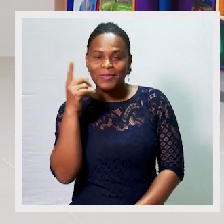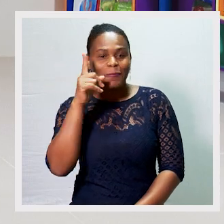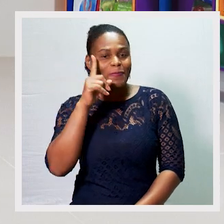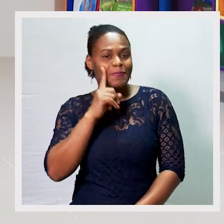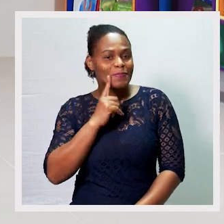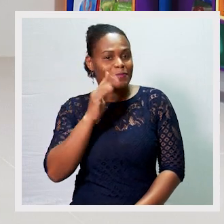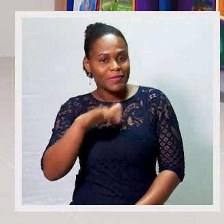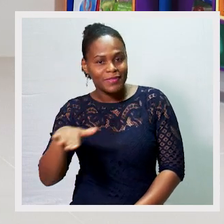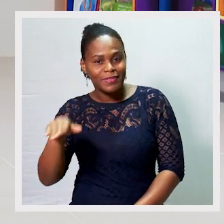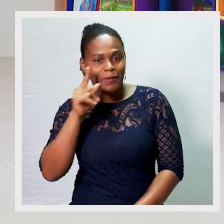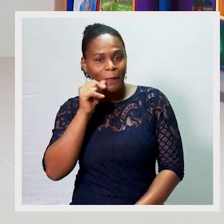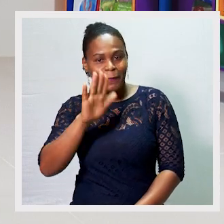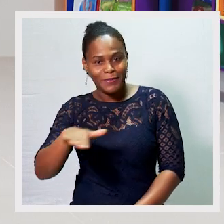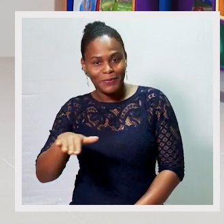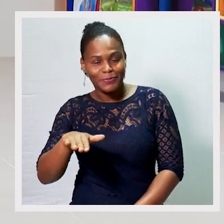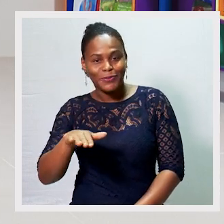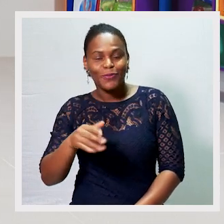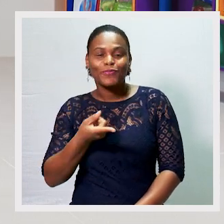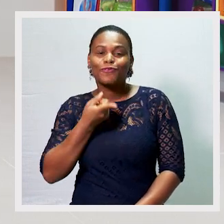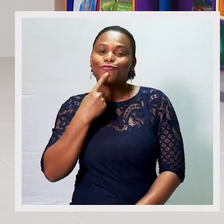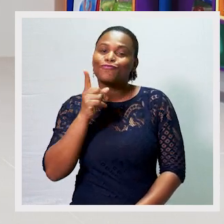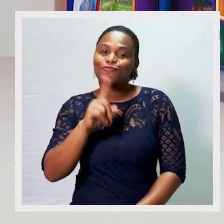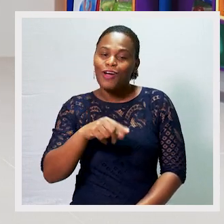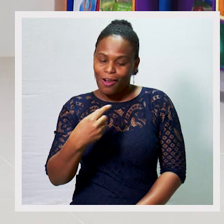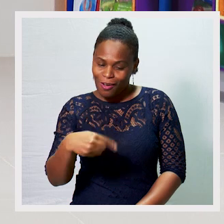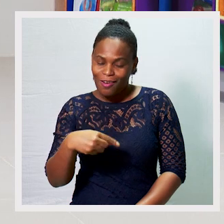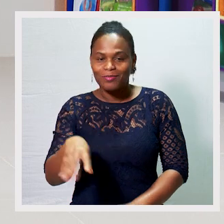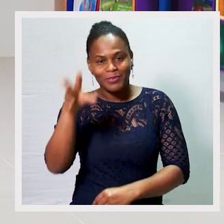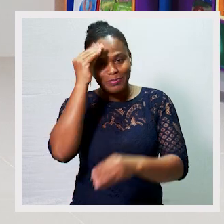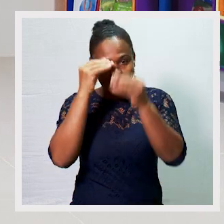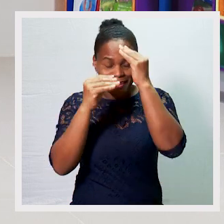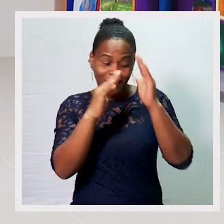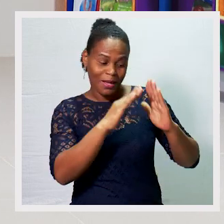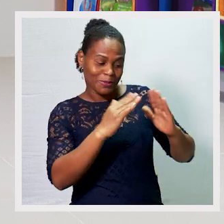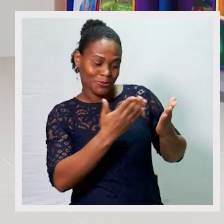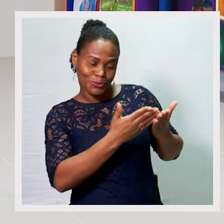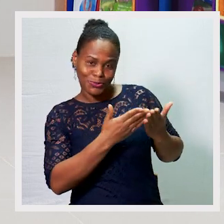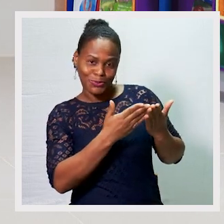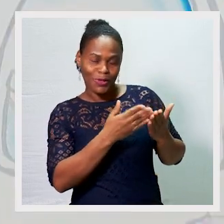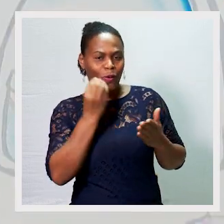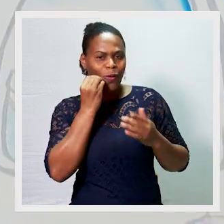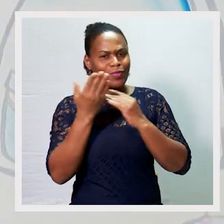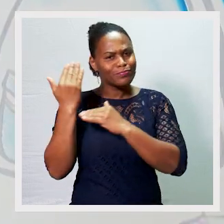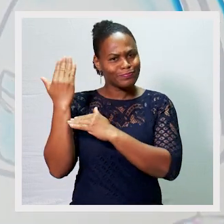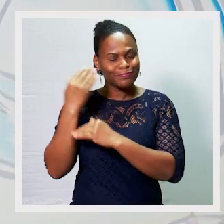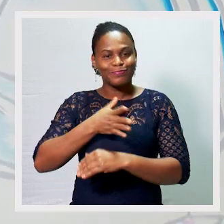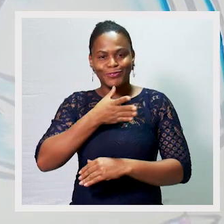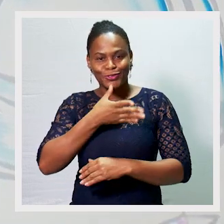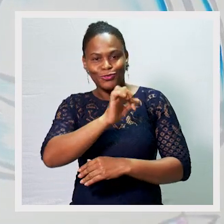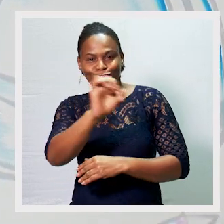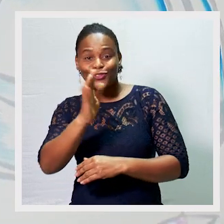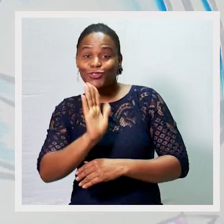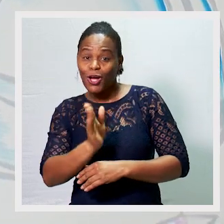Bom dia, meninas e meninos. De volta, estamos com o Aprender e Estudar em Casa. Como eu já vos tinha